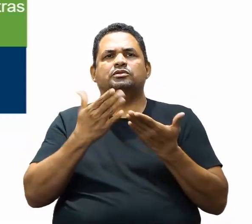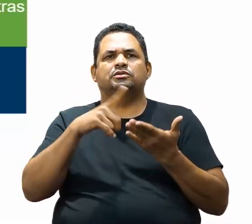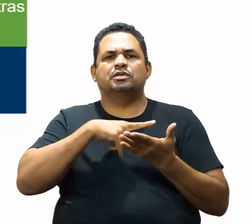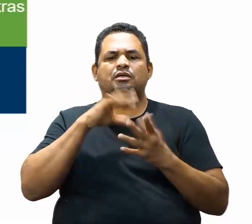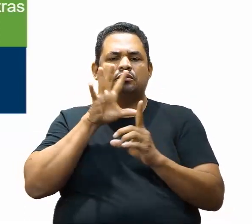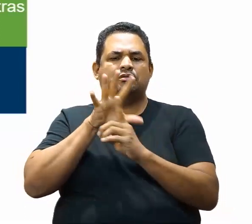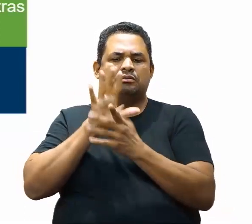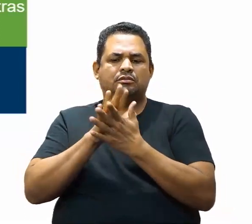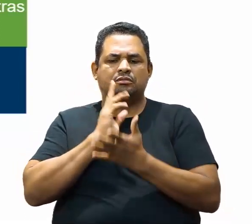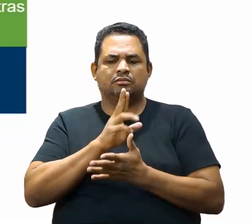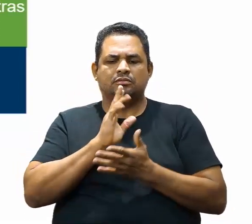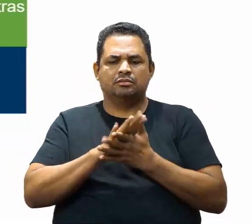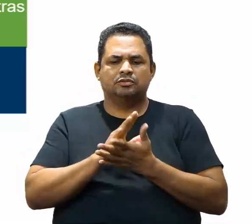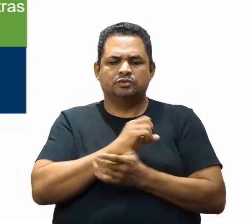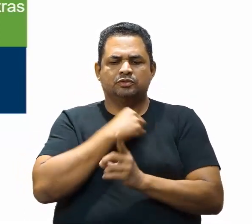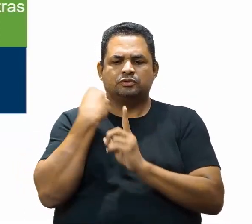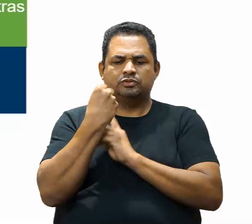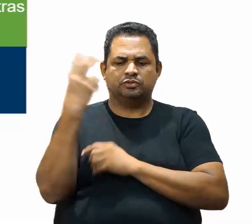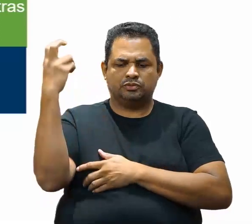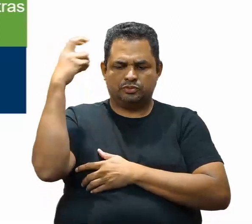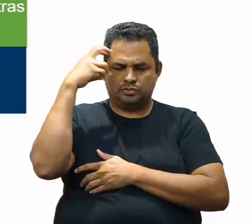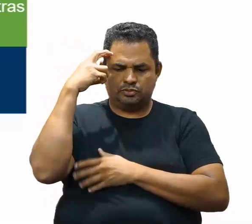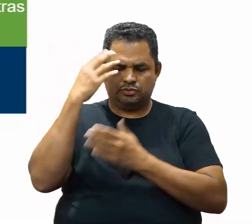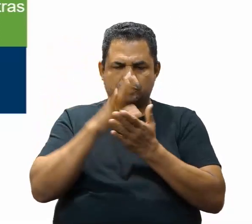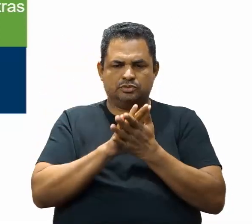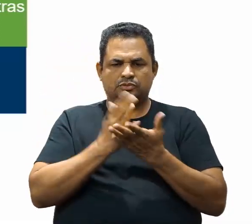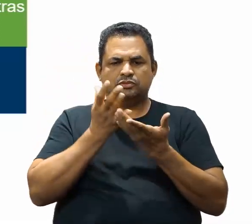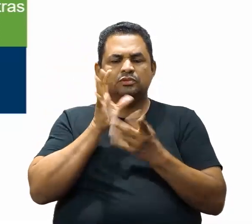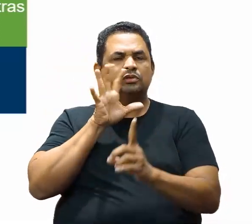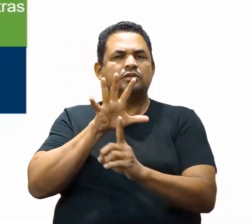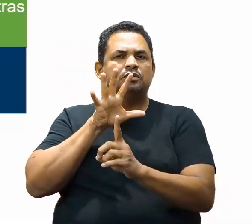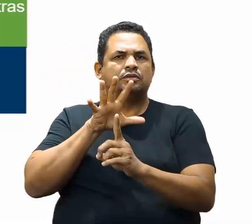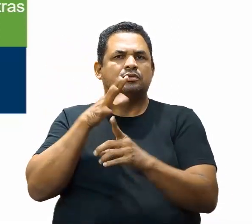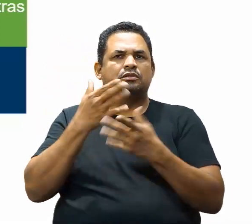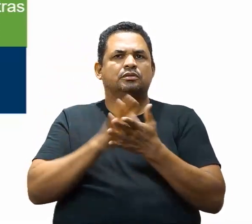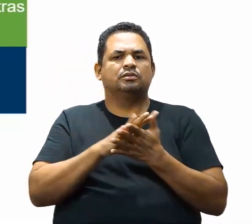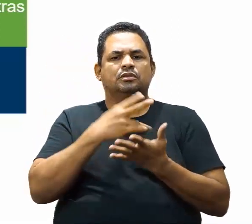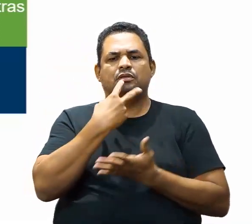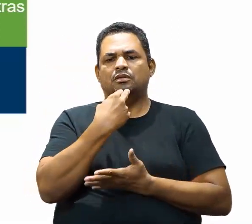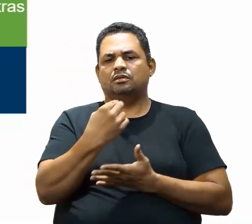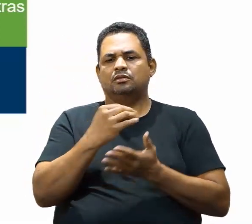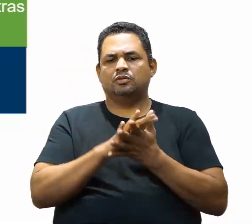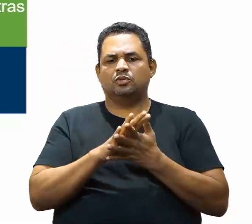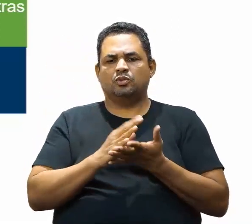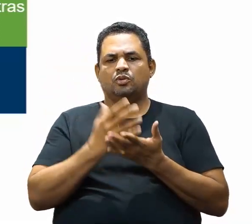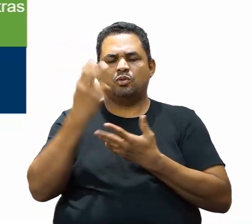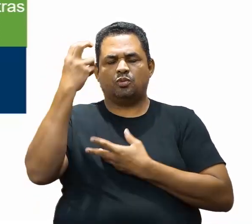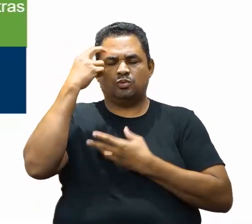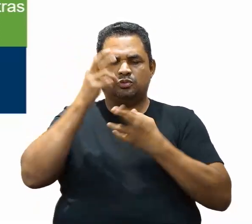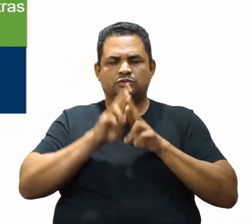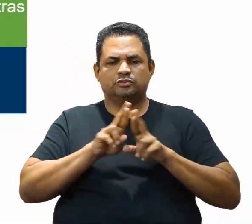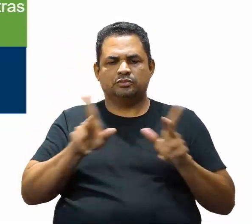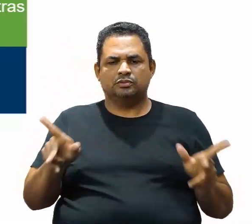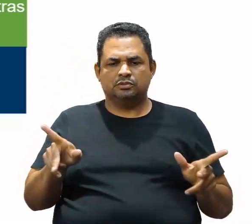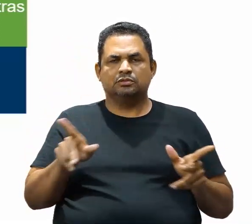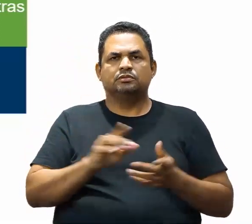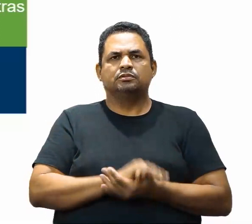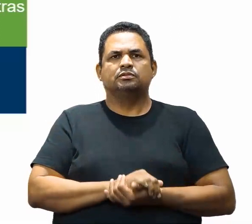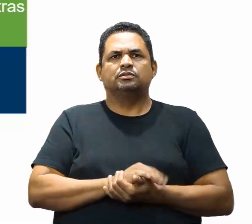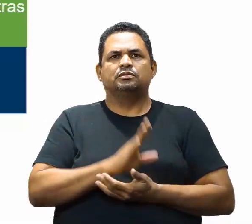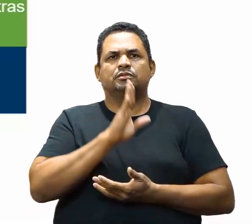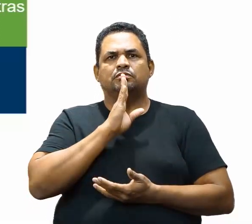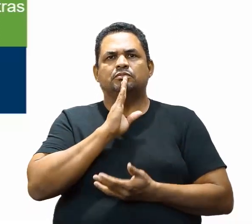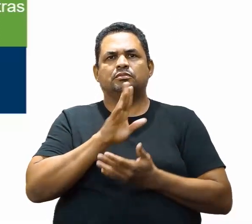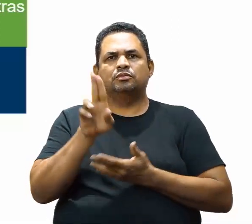processos socioculturais e os influencia em línguas e culturas distintas. Conhecer e usar